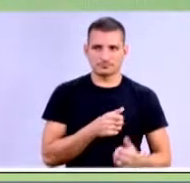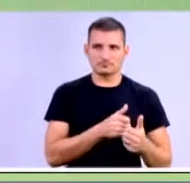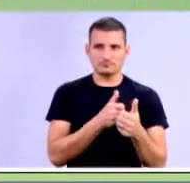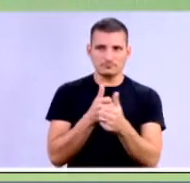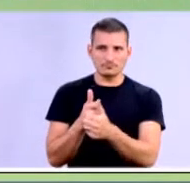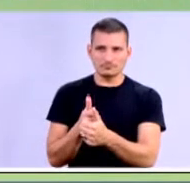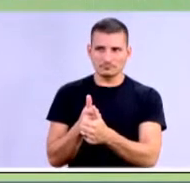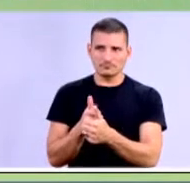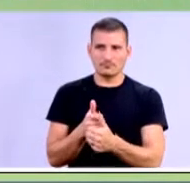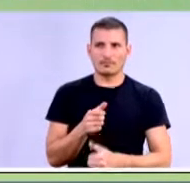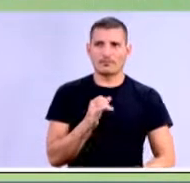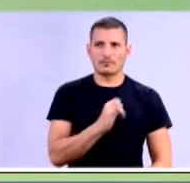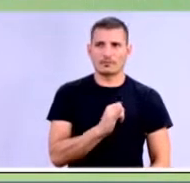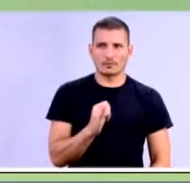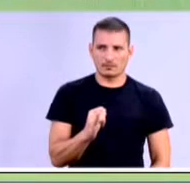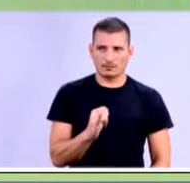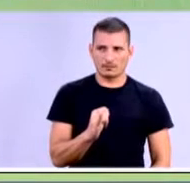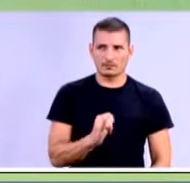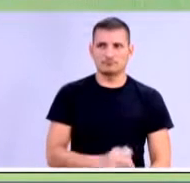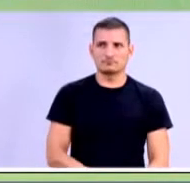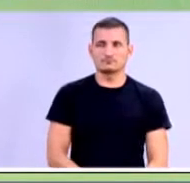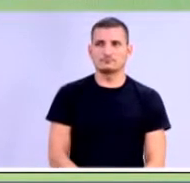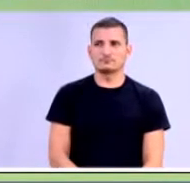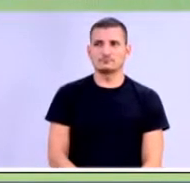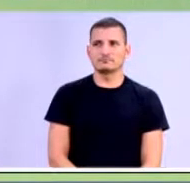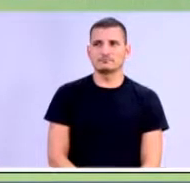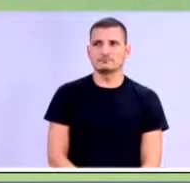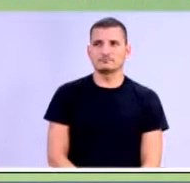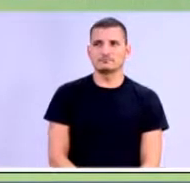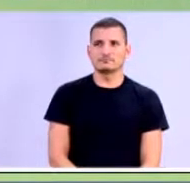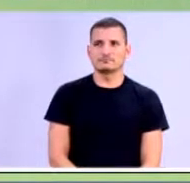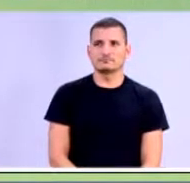presenciais e o acompanhamento